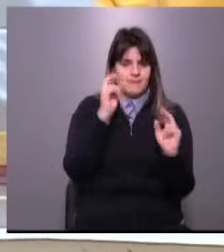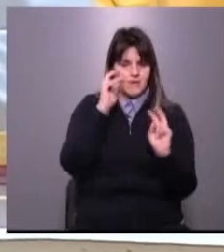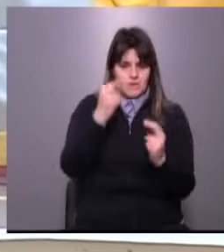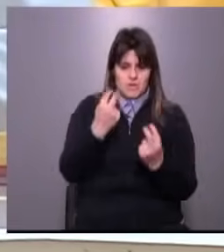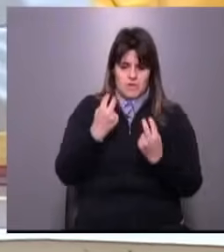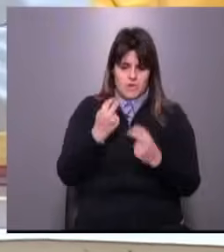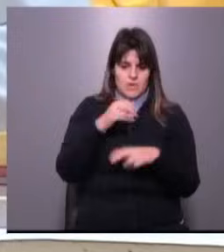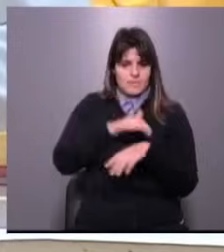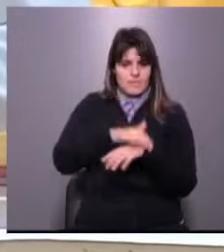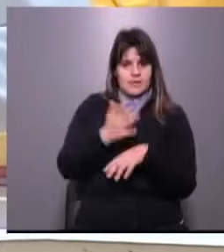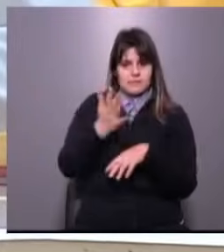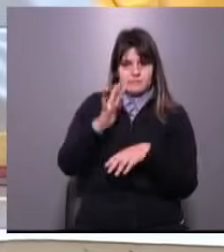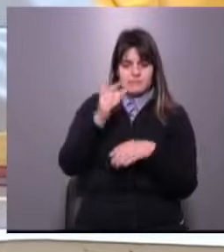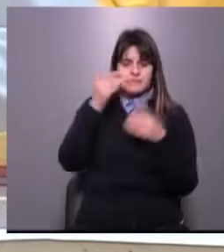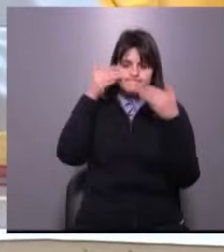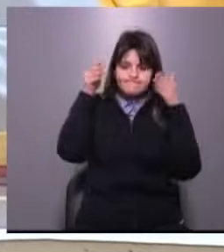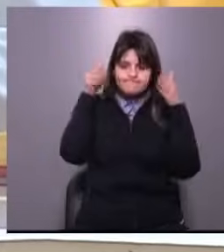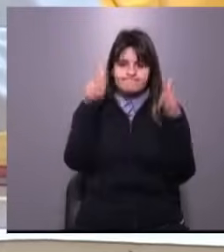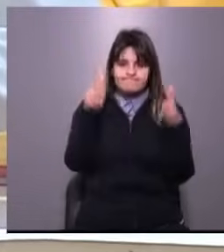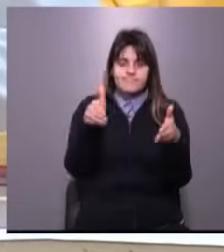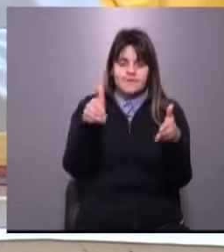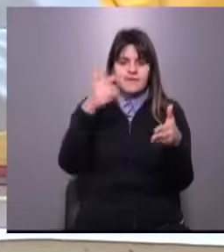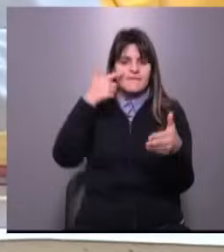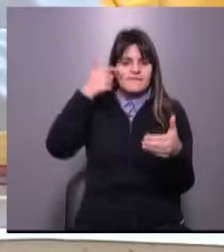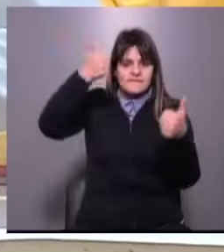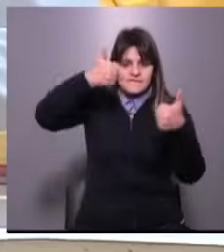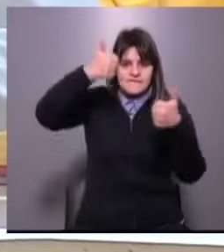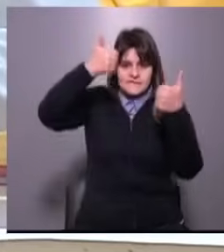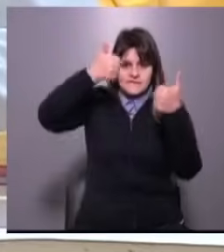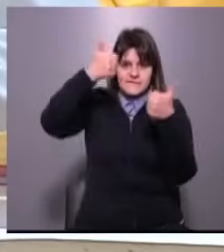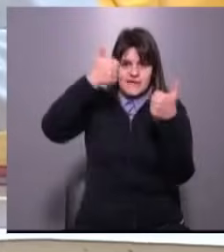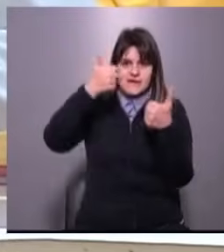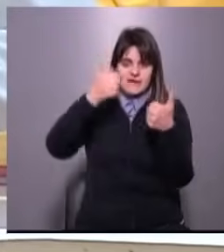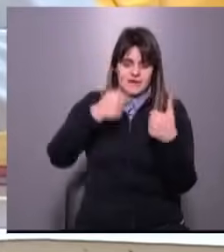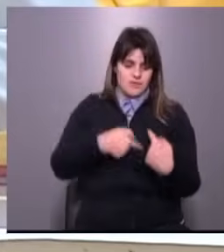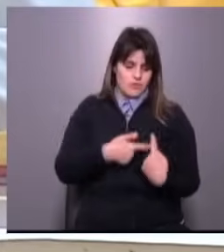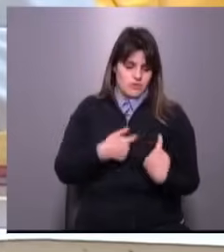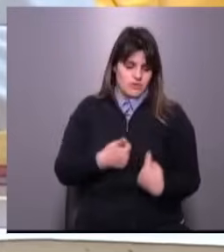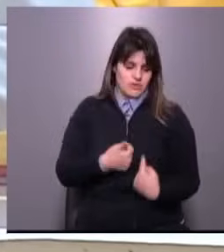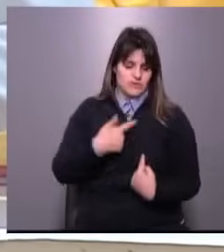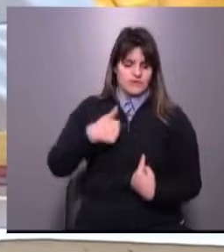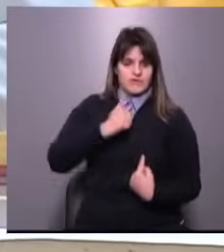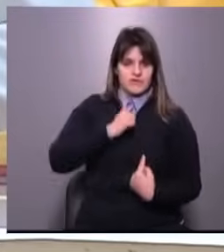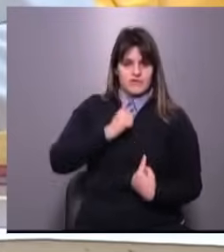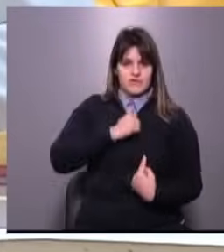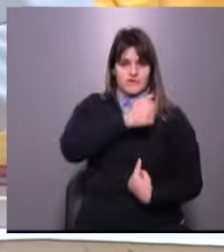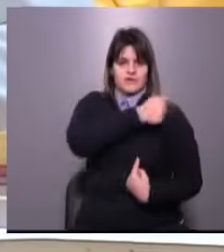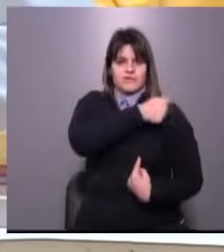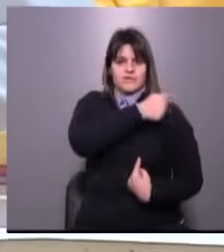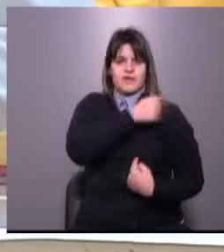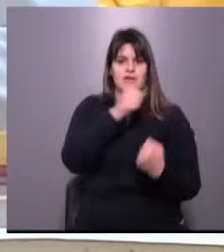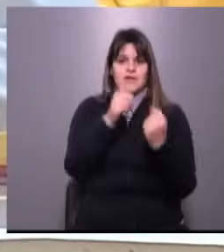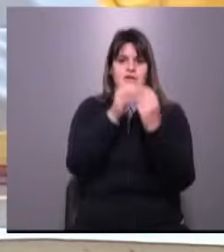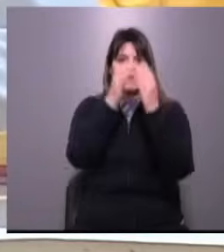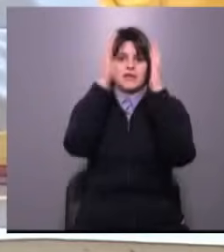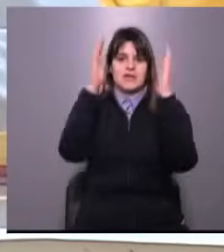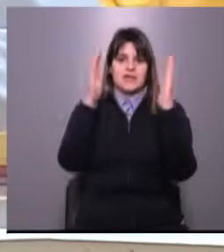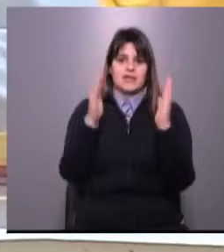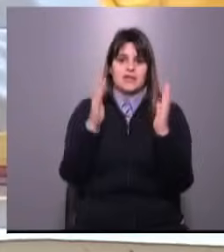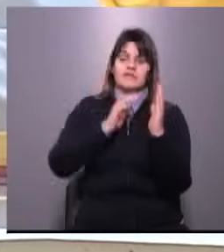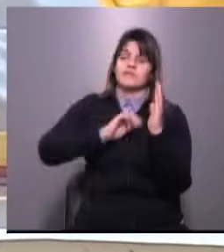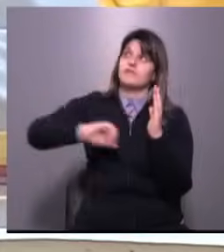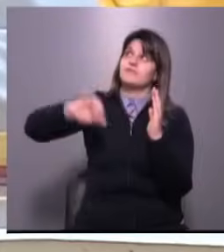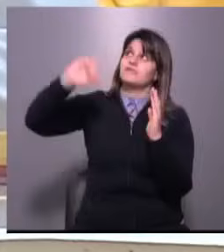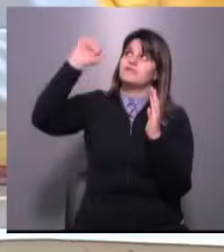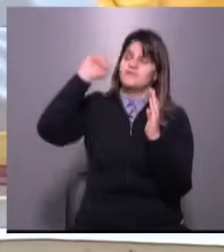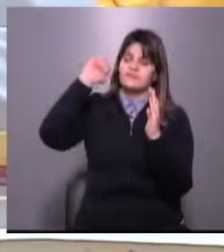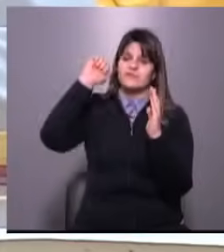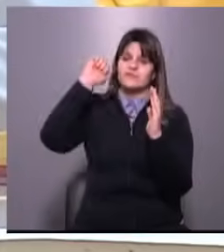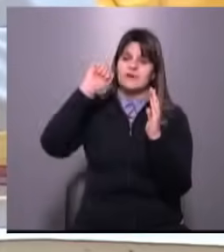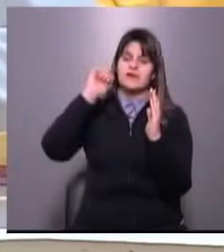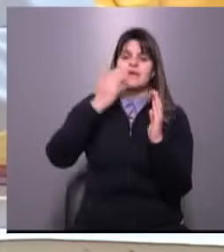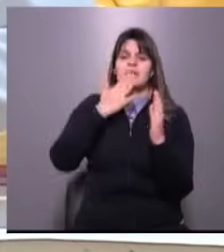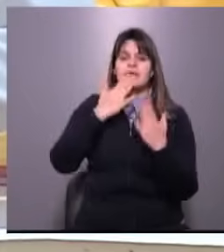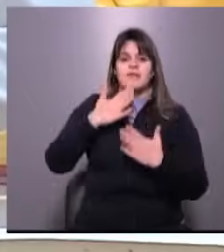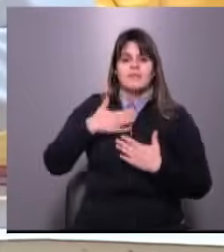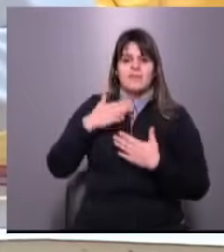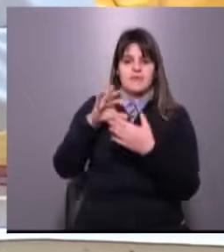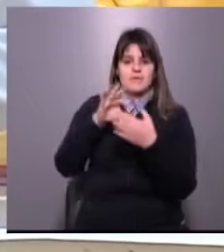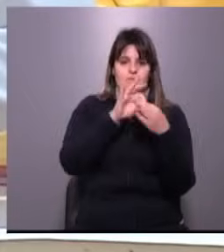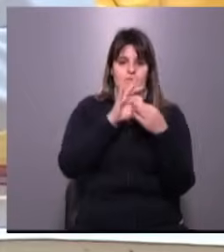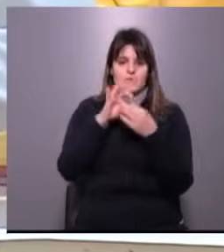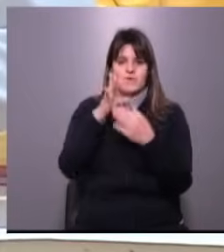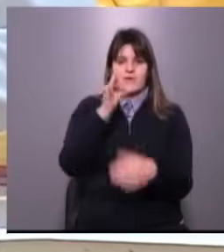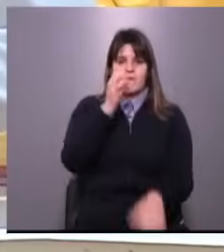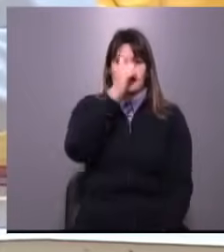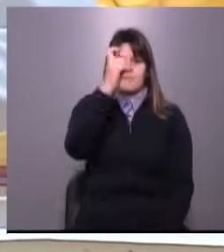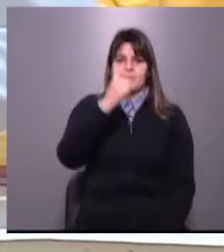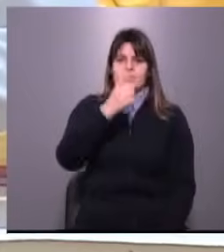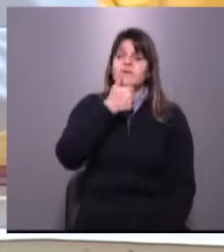pecados. Olhai antes à fé humilde e confiante dos nossos corações e toda a vossa Igreja, e